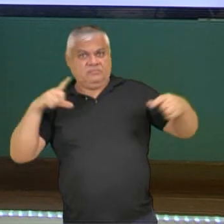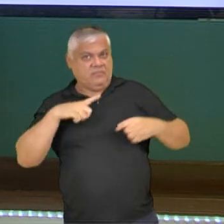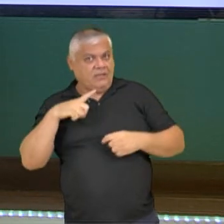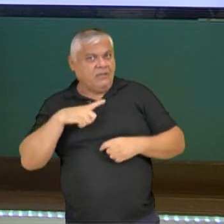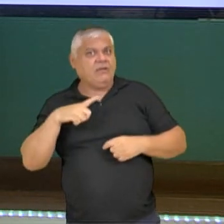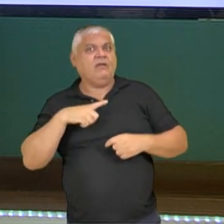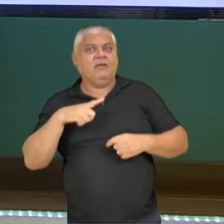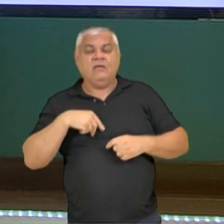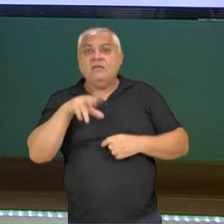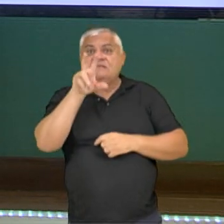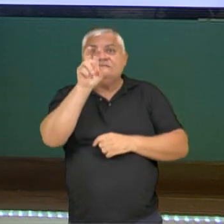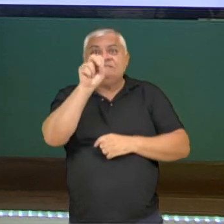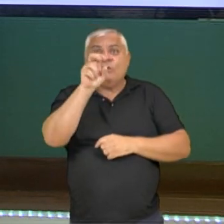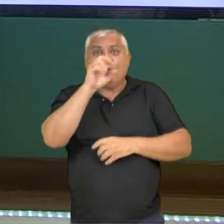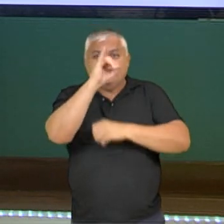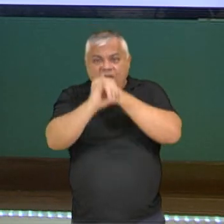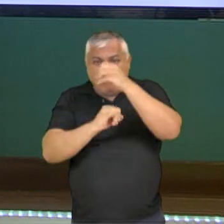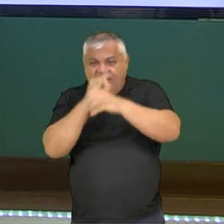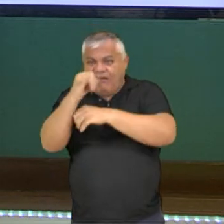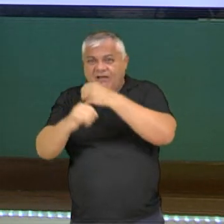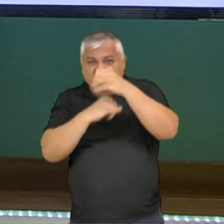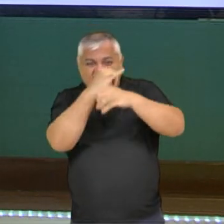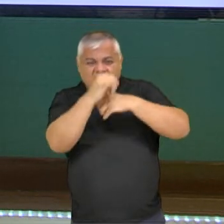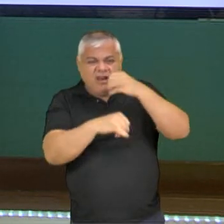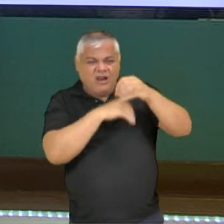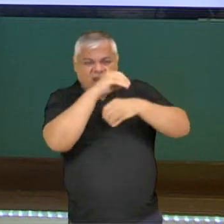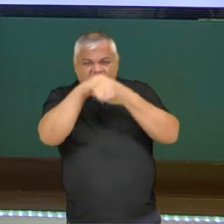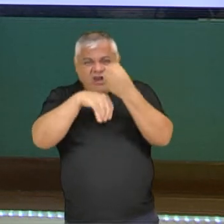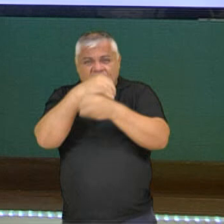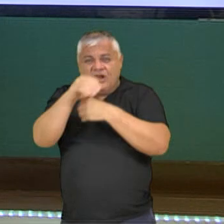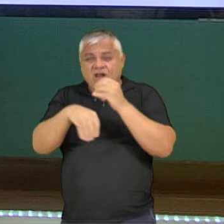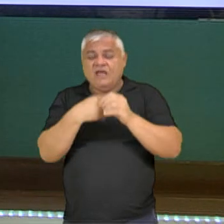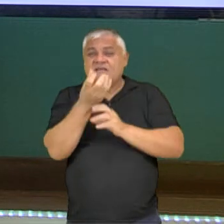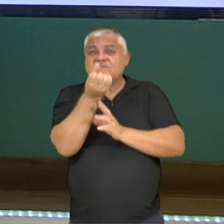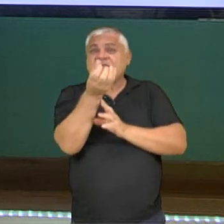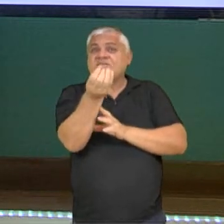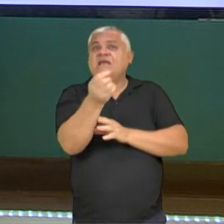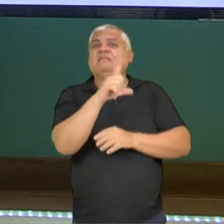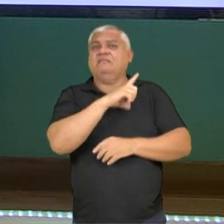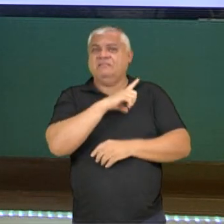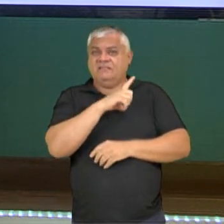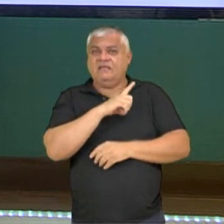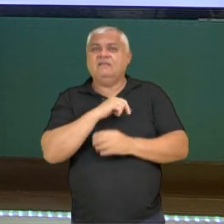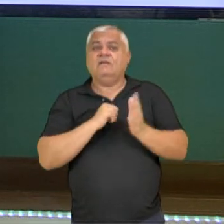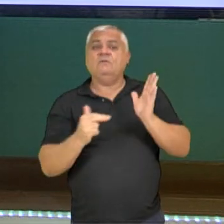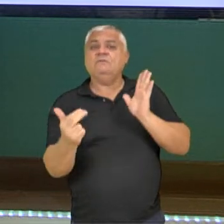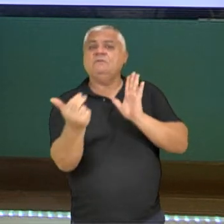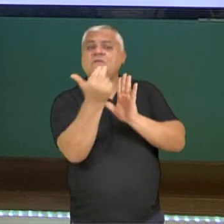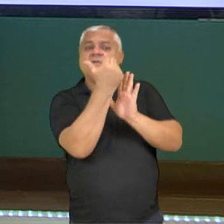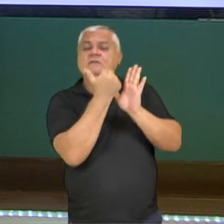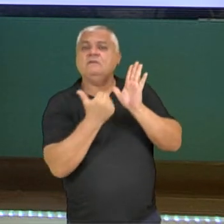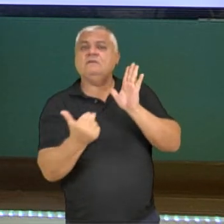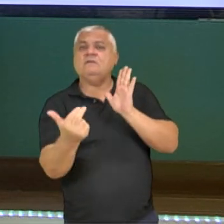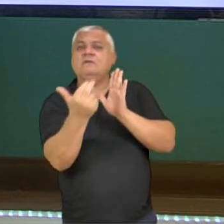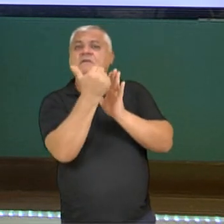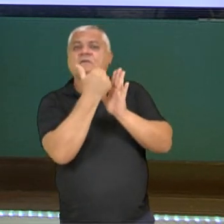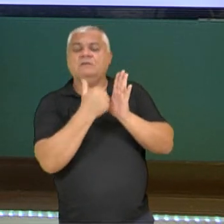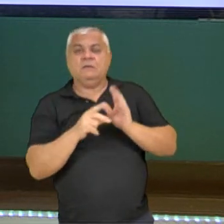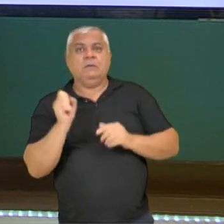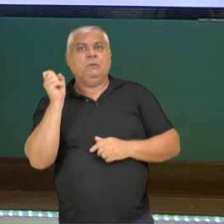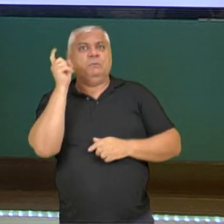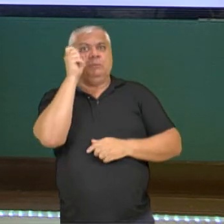com 50 átomos, nós temos substâncias com 60 átomos, então desenhar essas substâncias é